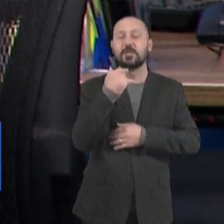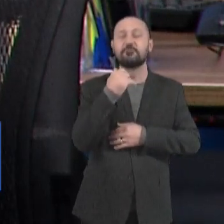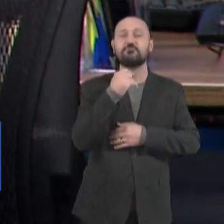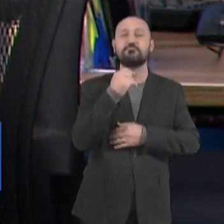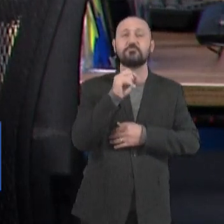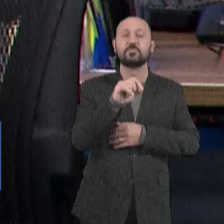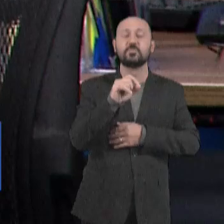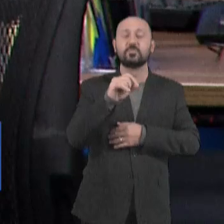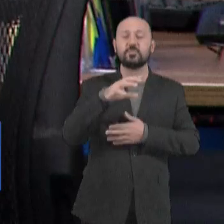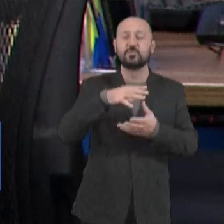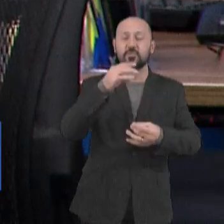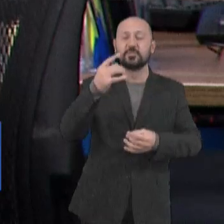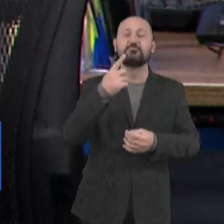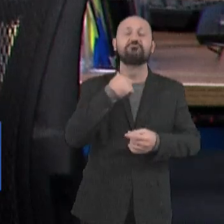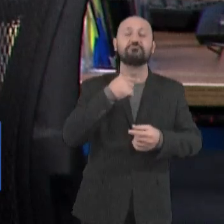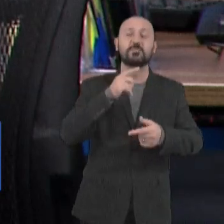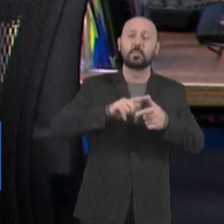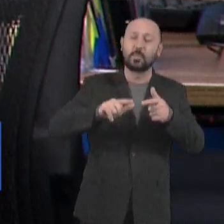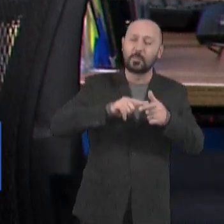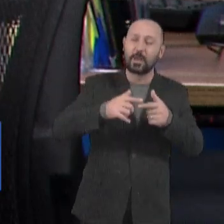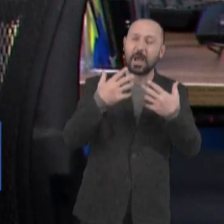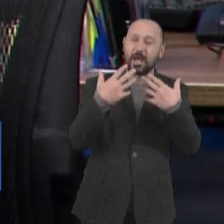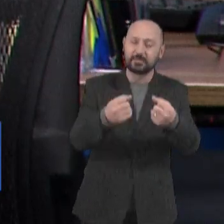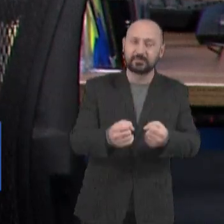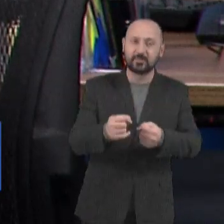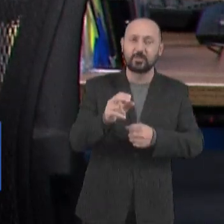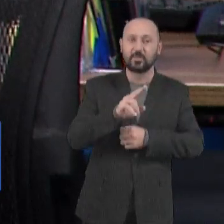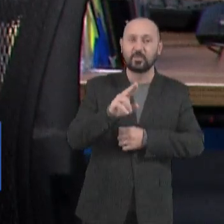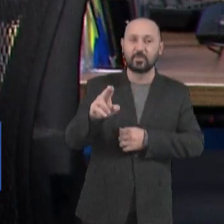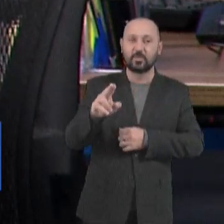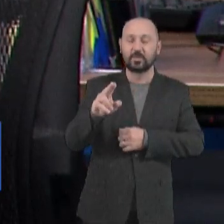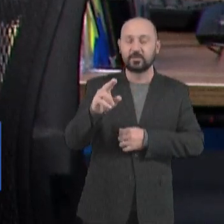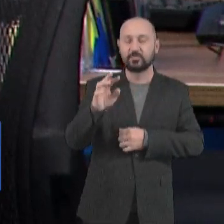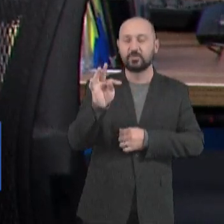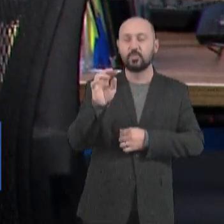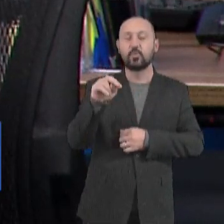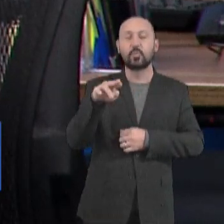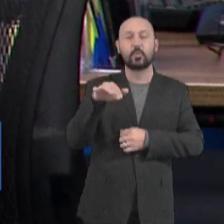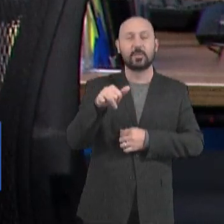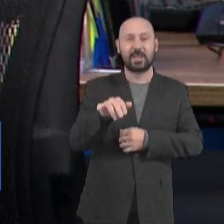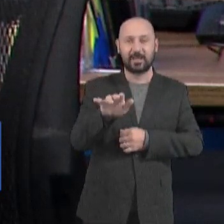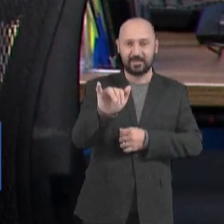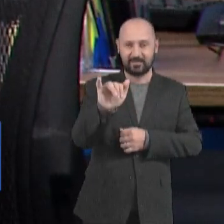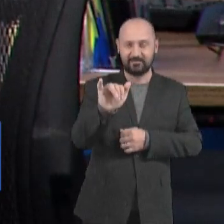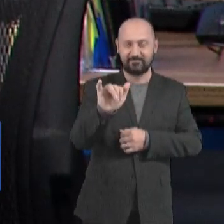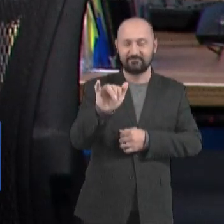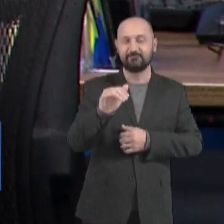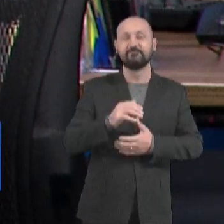contaminou com o espírito da desordem, como disse o Visconde Toné.